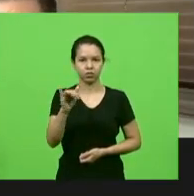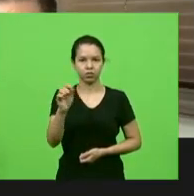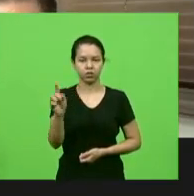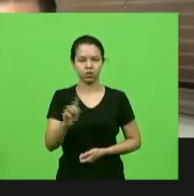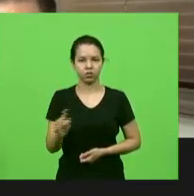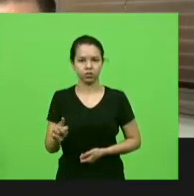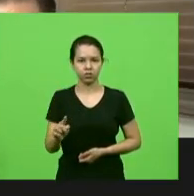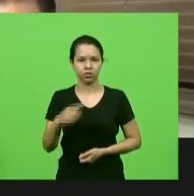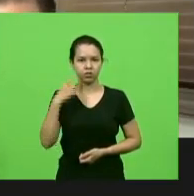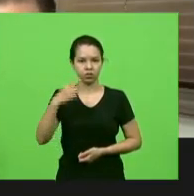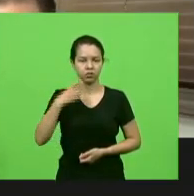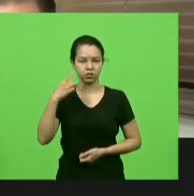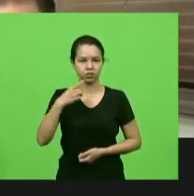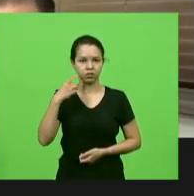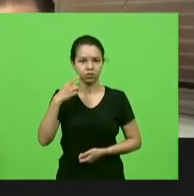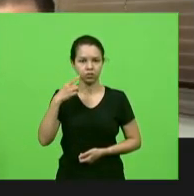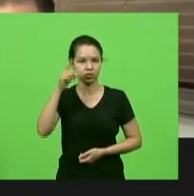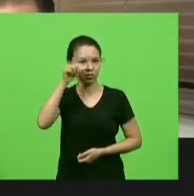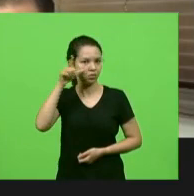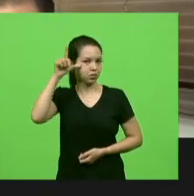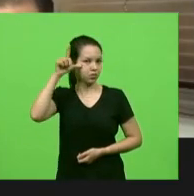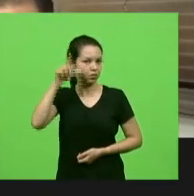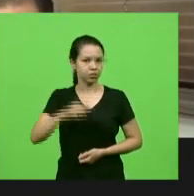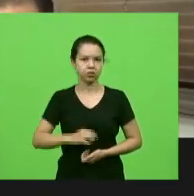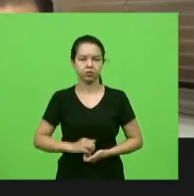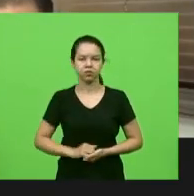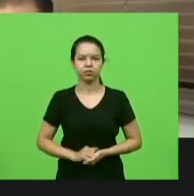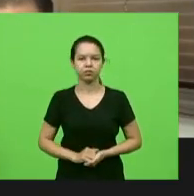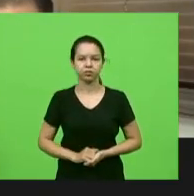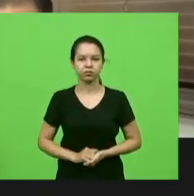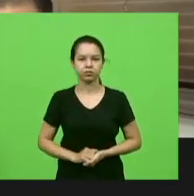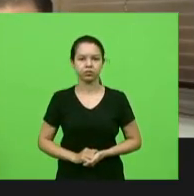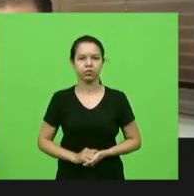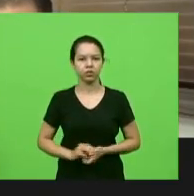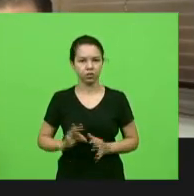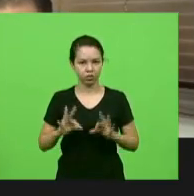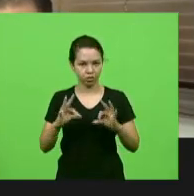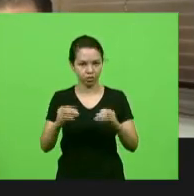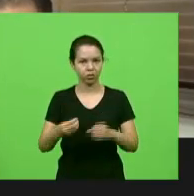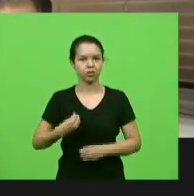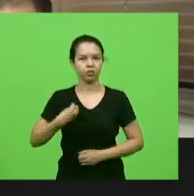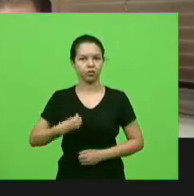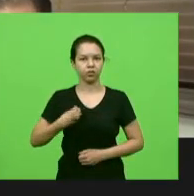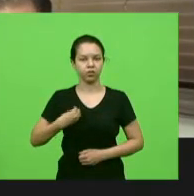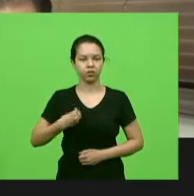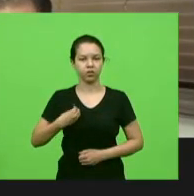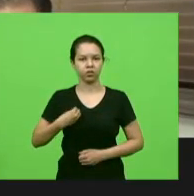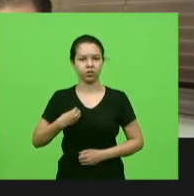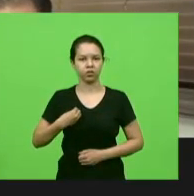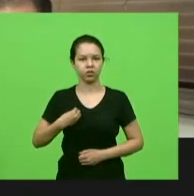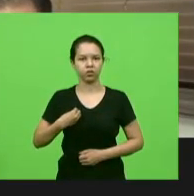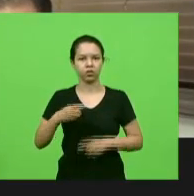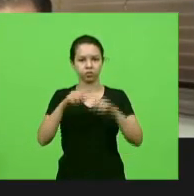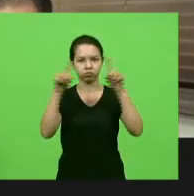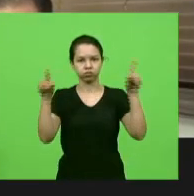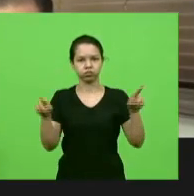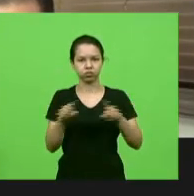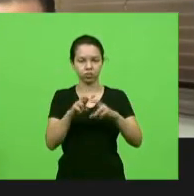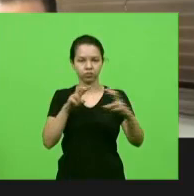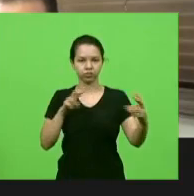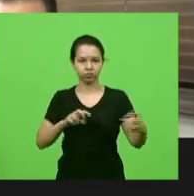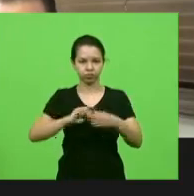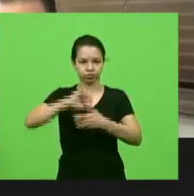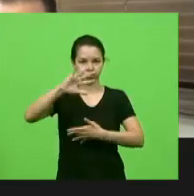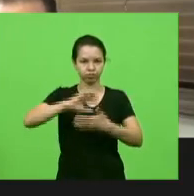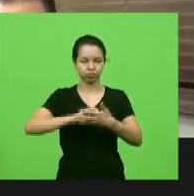o deputado Laércio Schuster, todos presentes na sala da videoconferência e, portanto,